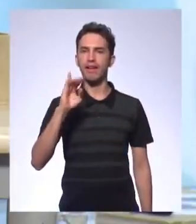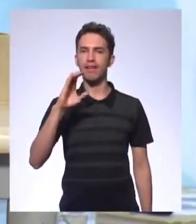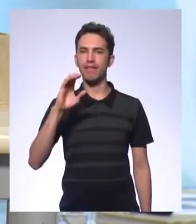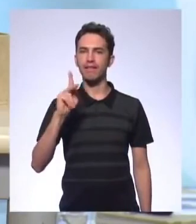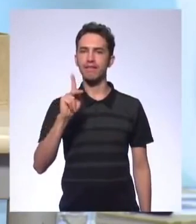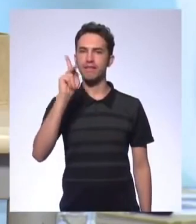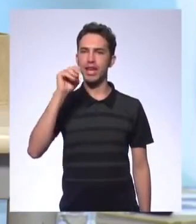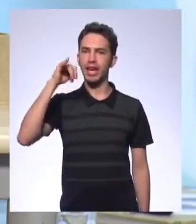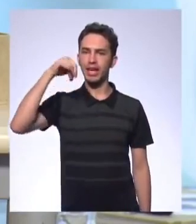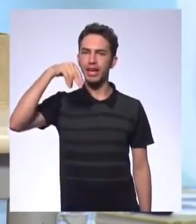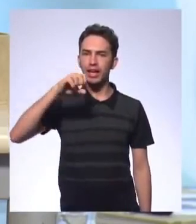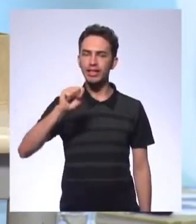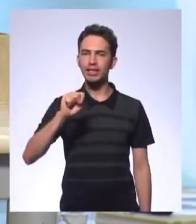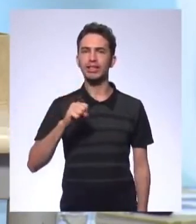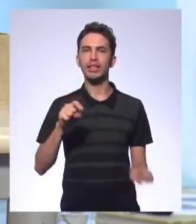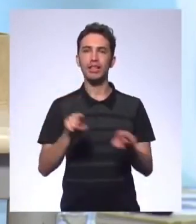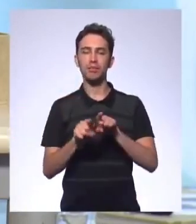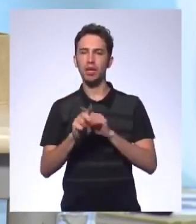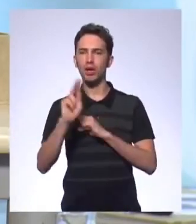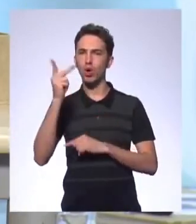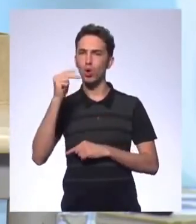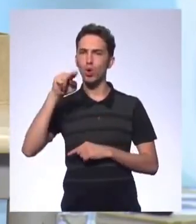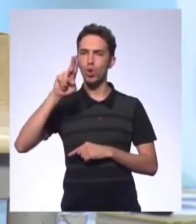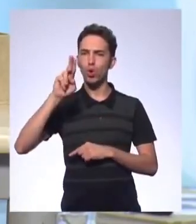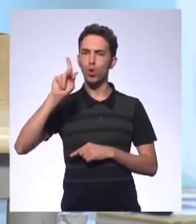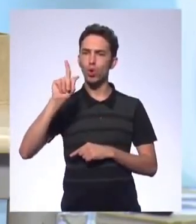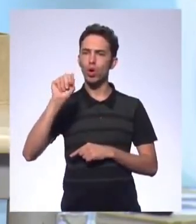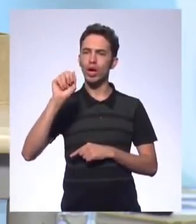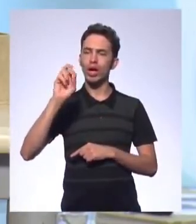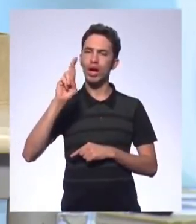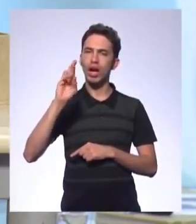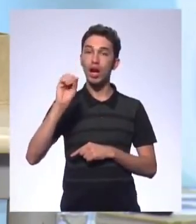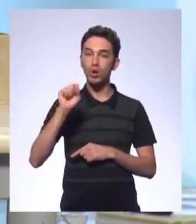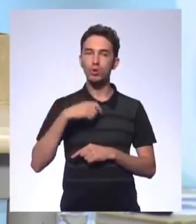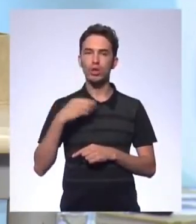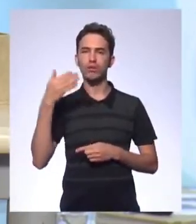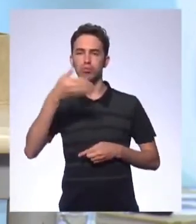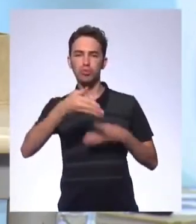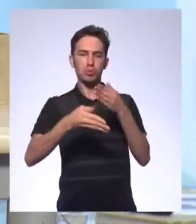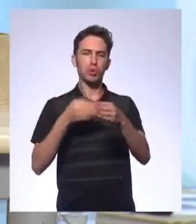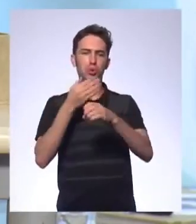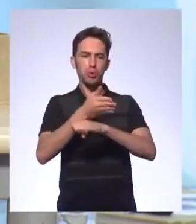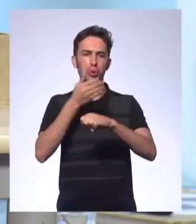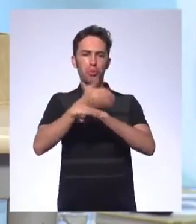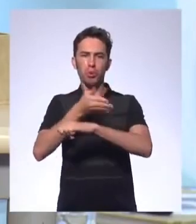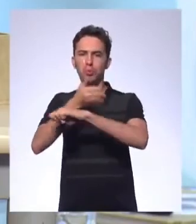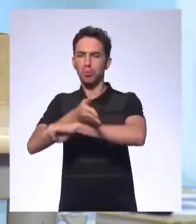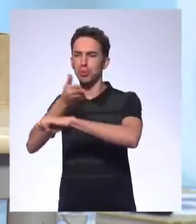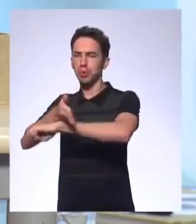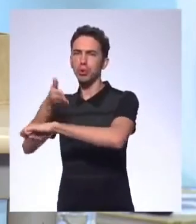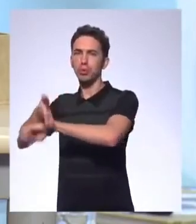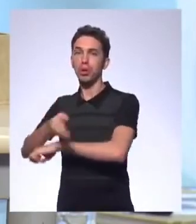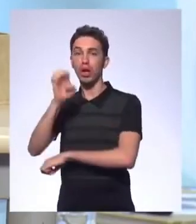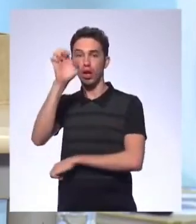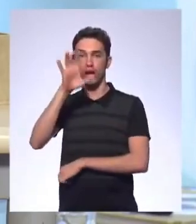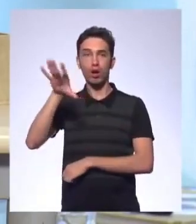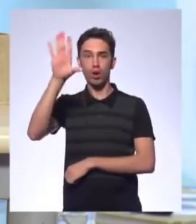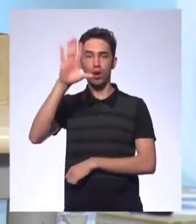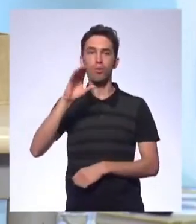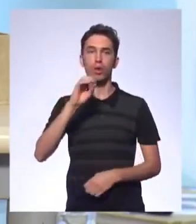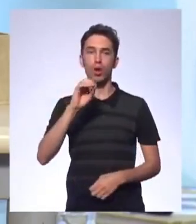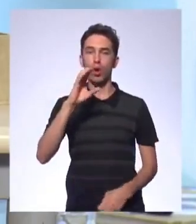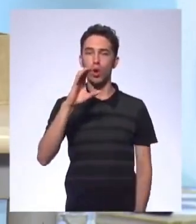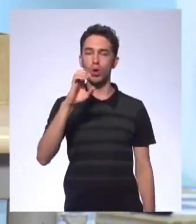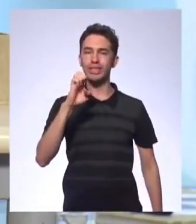diferentes, e foram entrando aí nesse pedacinho da Europa que a gente vai chamar de Império Romano do Ocidente, certo? O